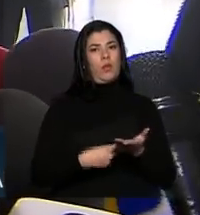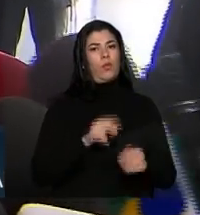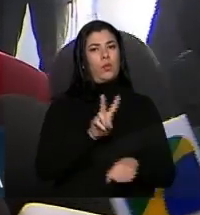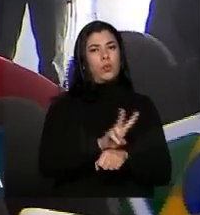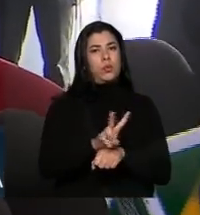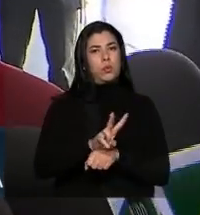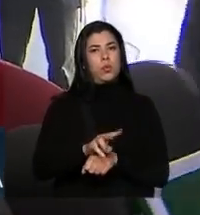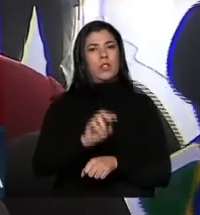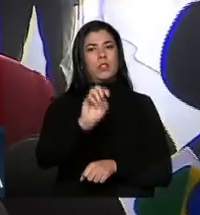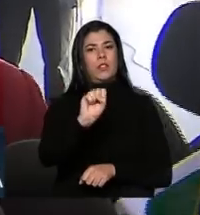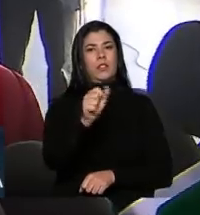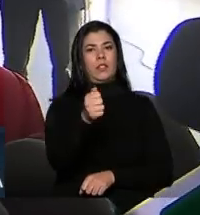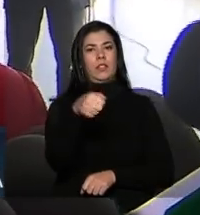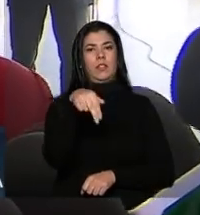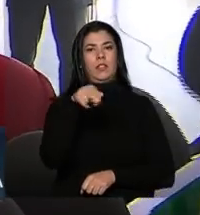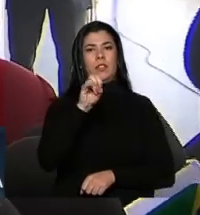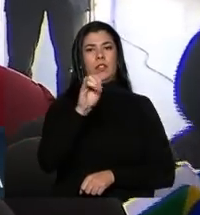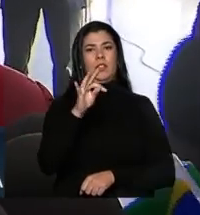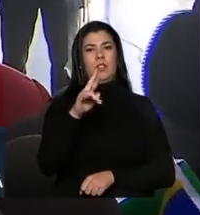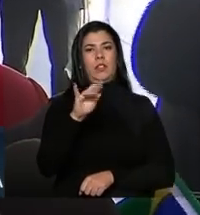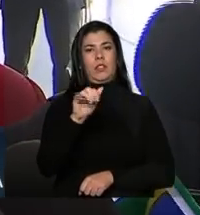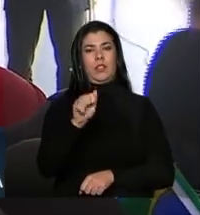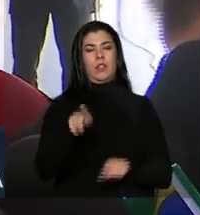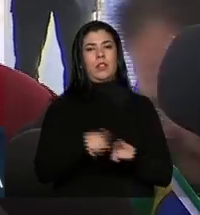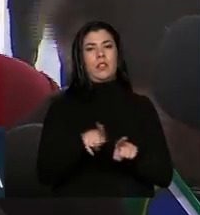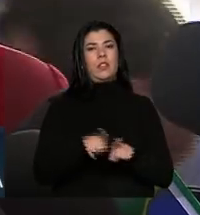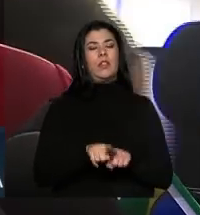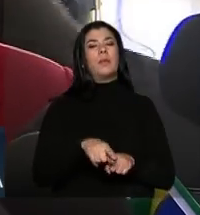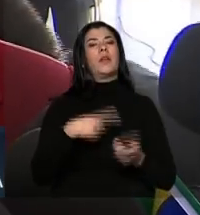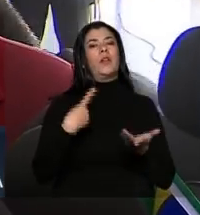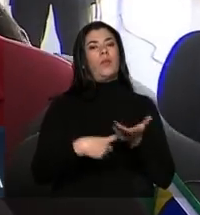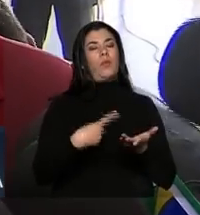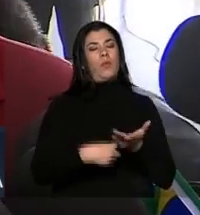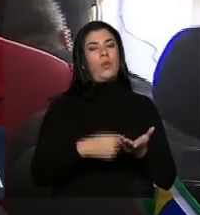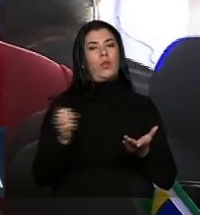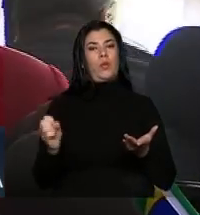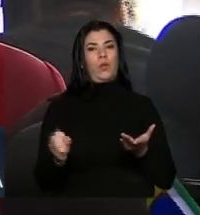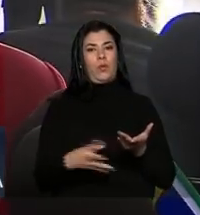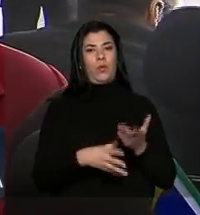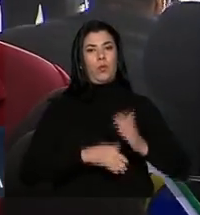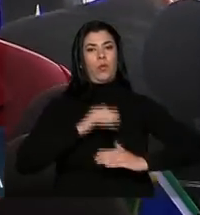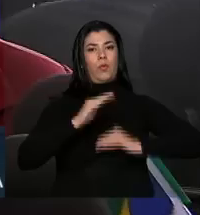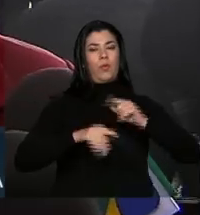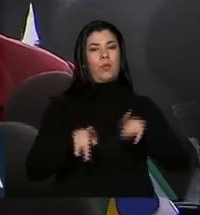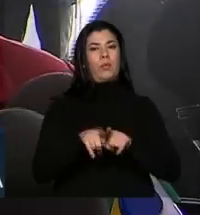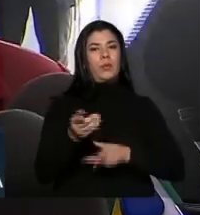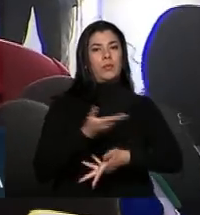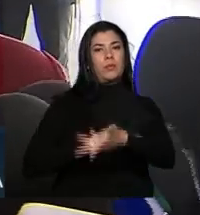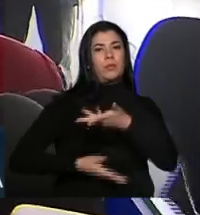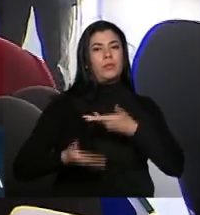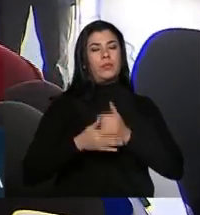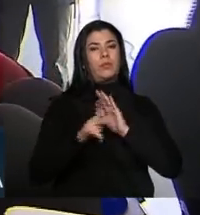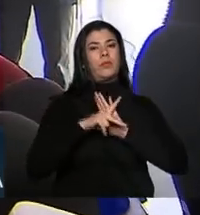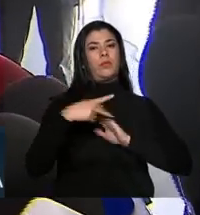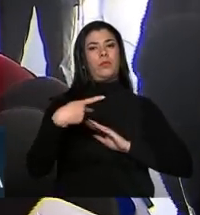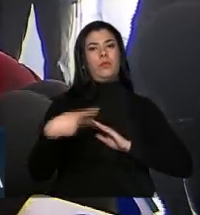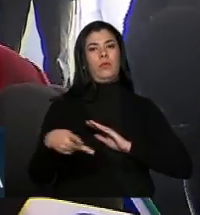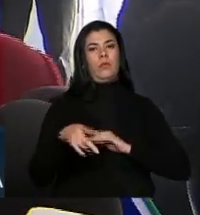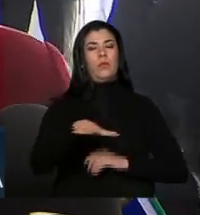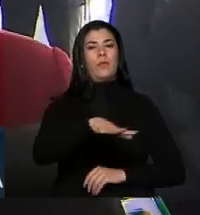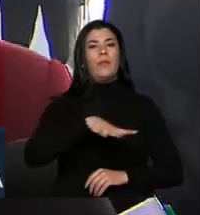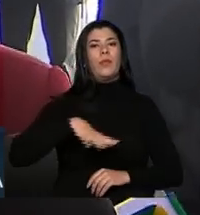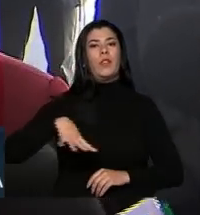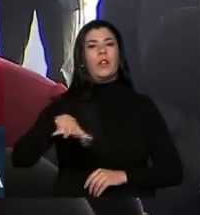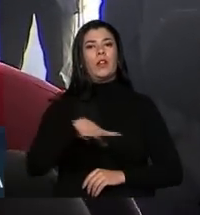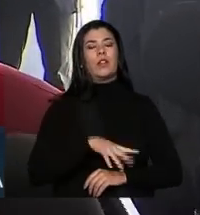A partir desse acordo sanitário, cria-se uma nova forma, né, de relacionamento nesta